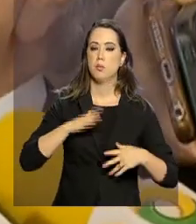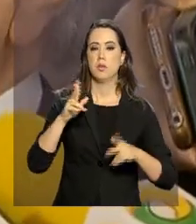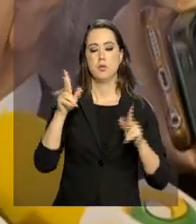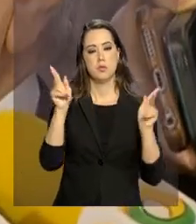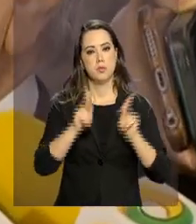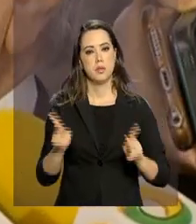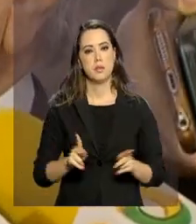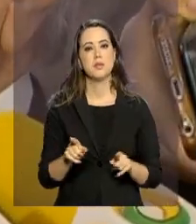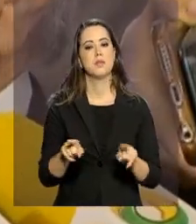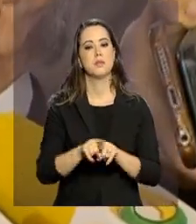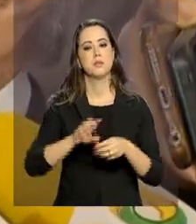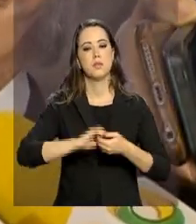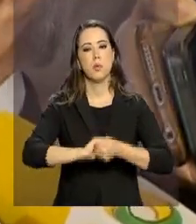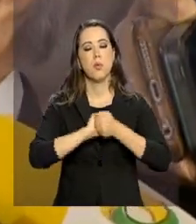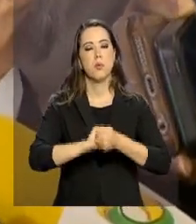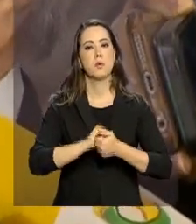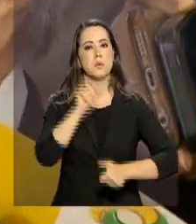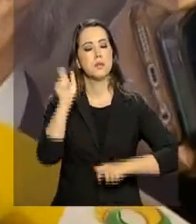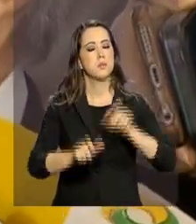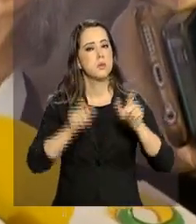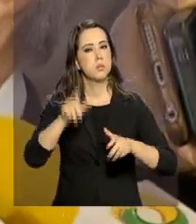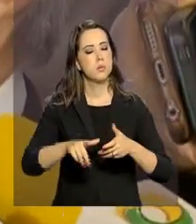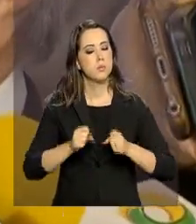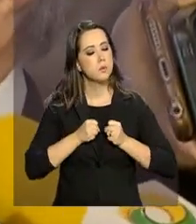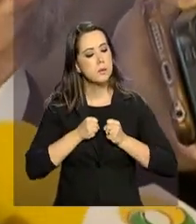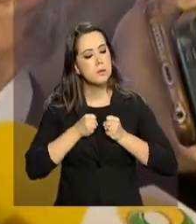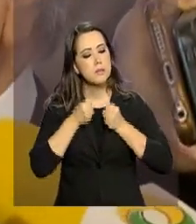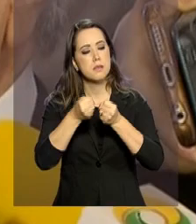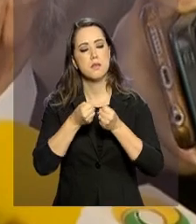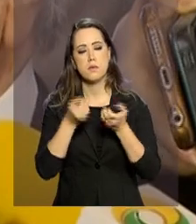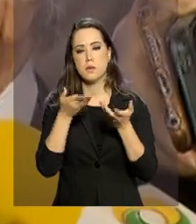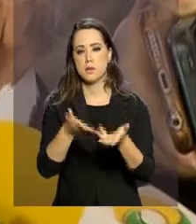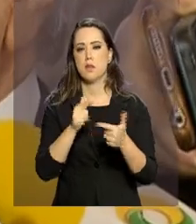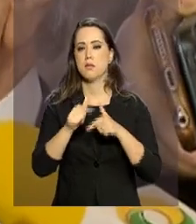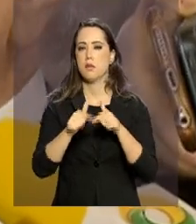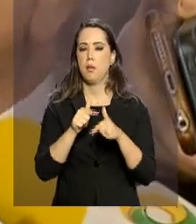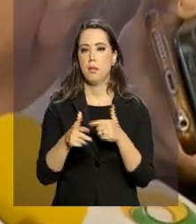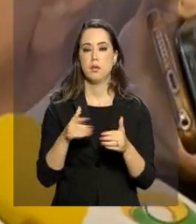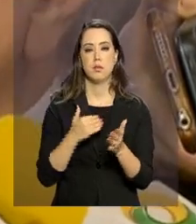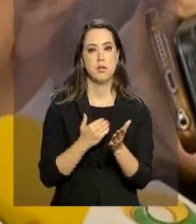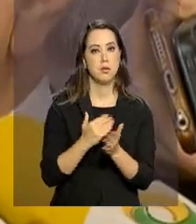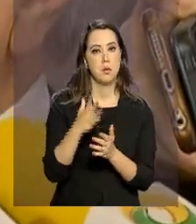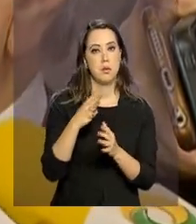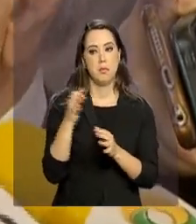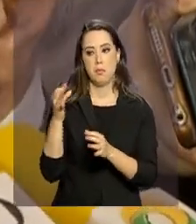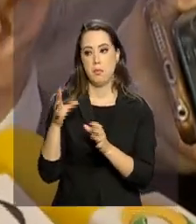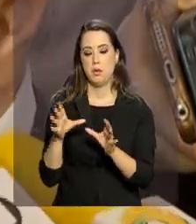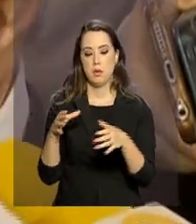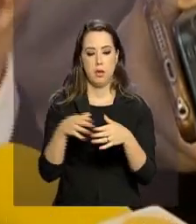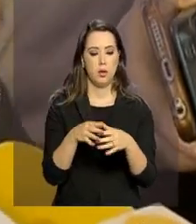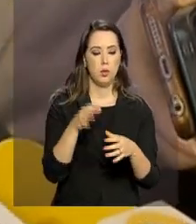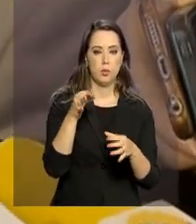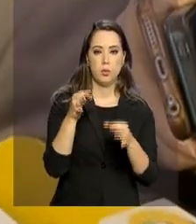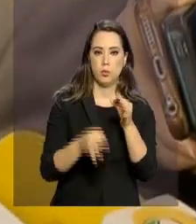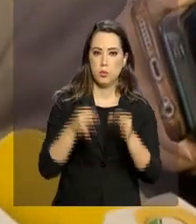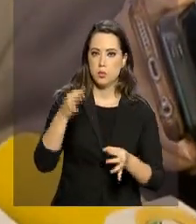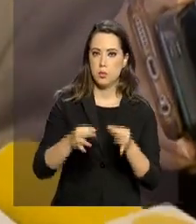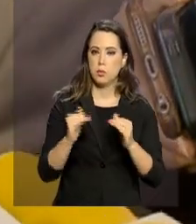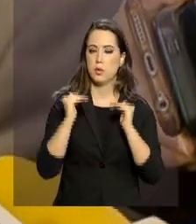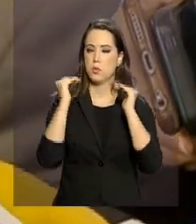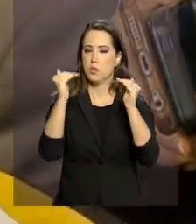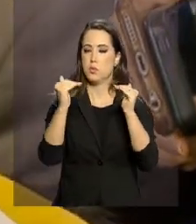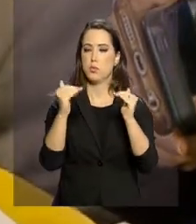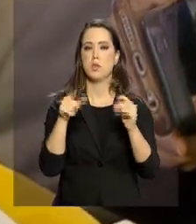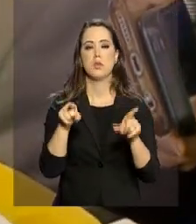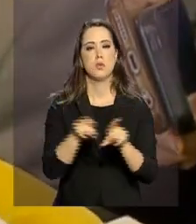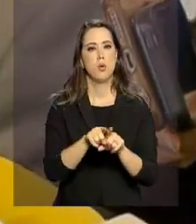cumprimentar a todos aqueles que se dedicaram a essa tarefa a partir dos tribunais normal superior eleitoral ou dos tribunais regionais